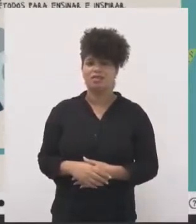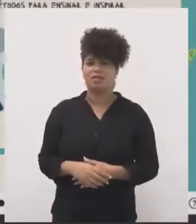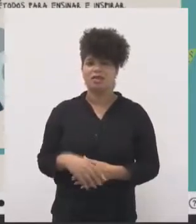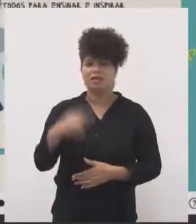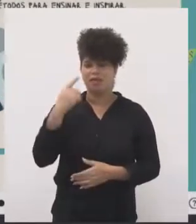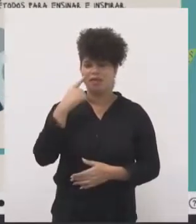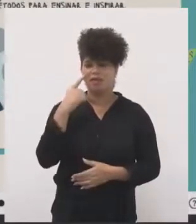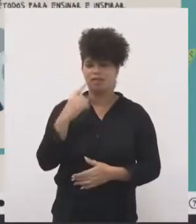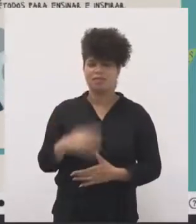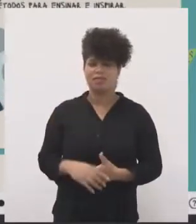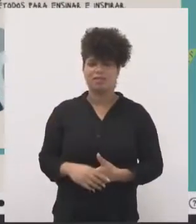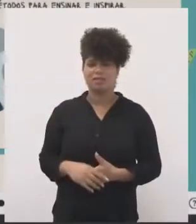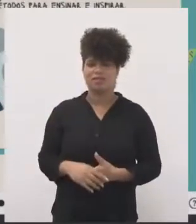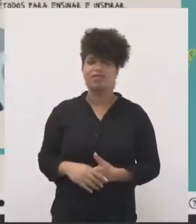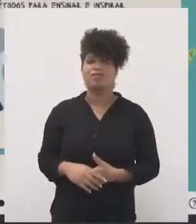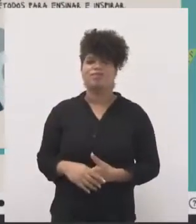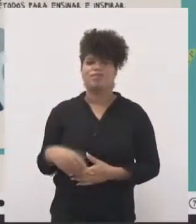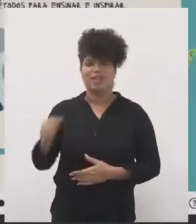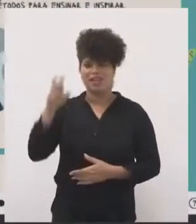leão.